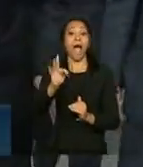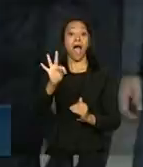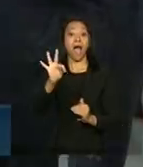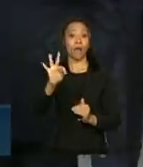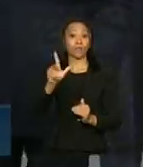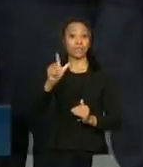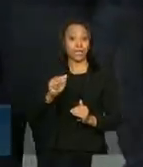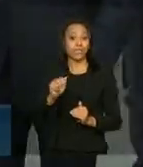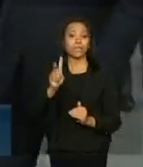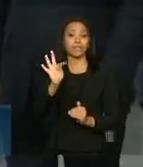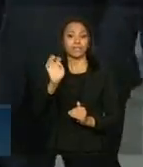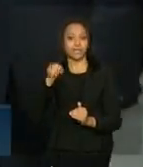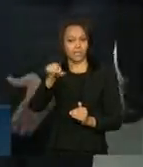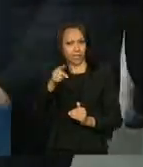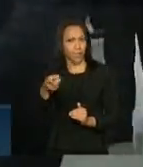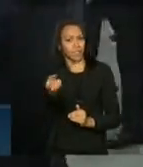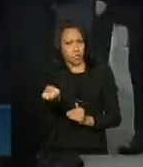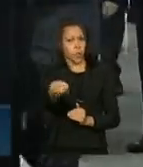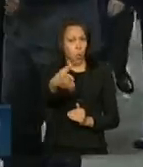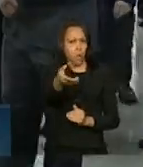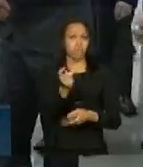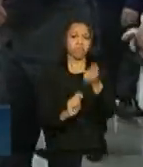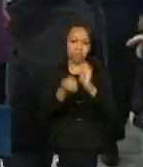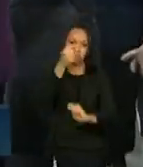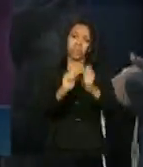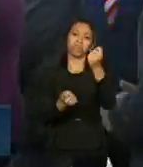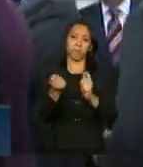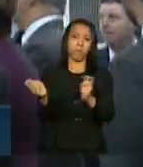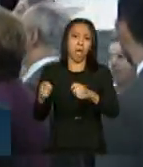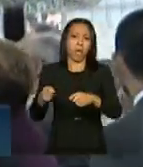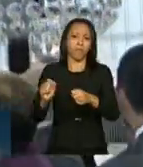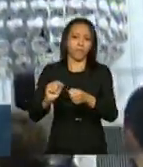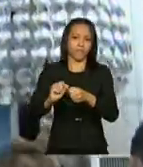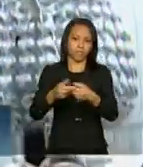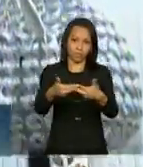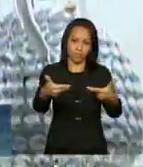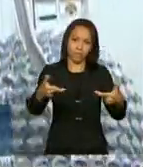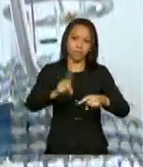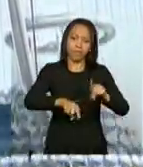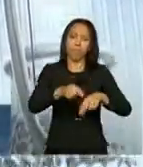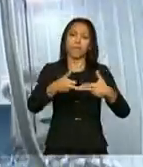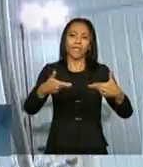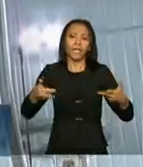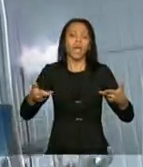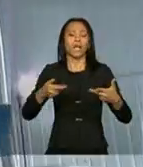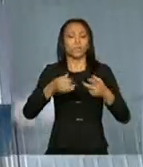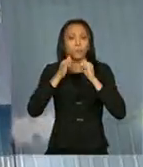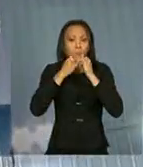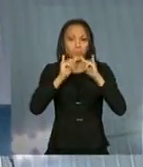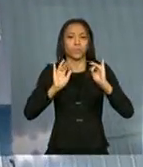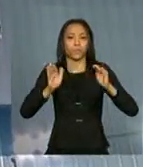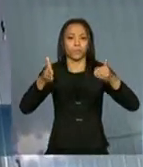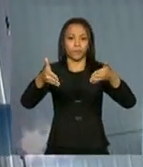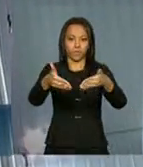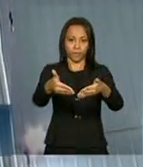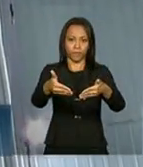então, desta nova fábrica de materiais voltados para o